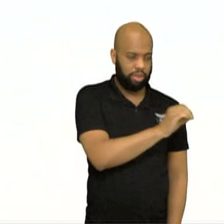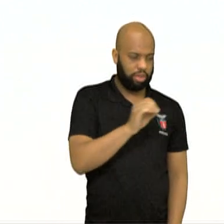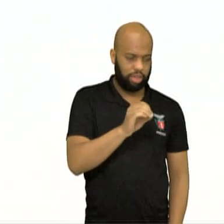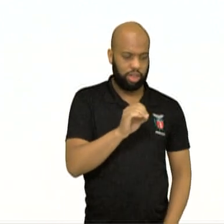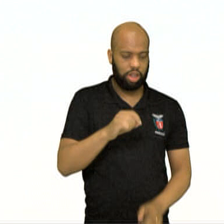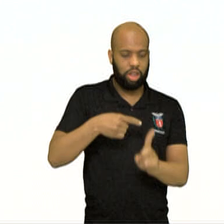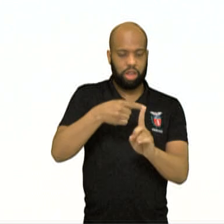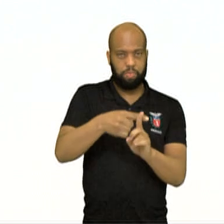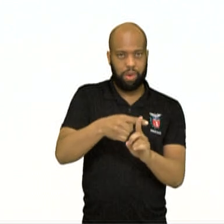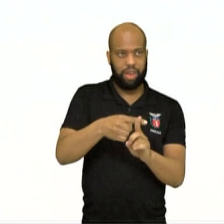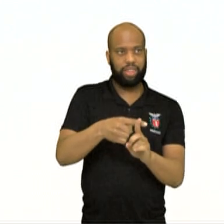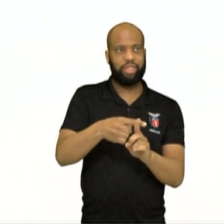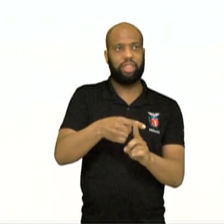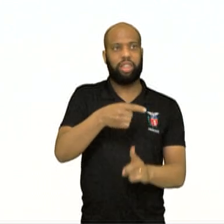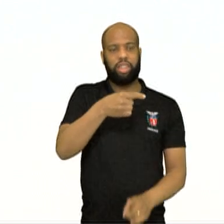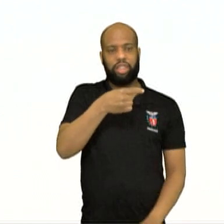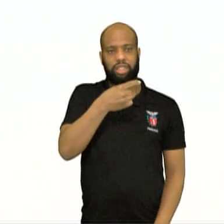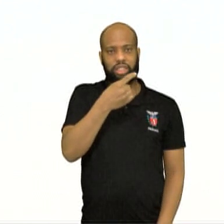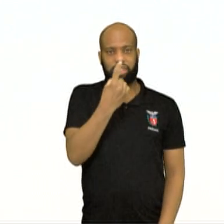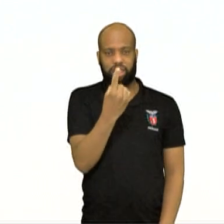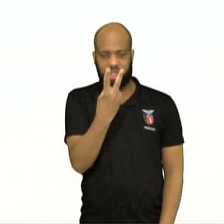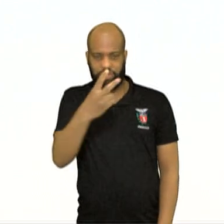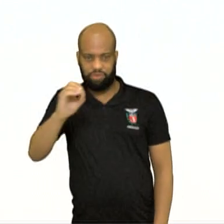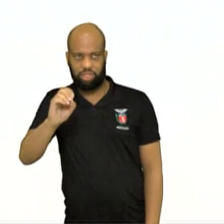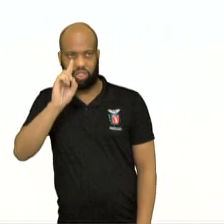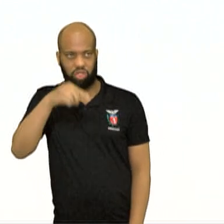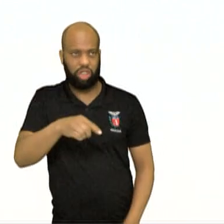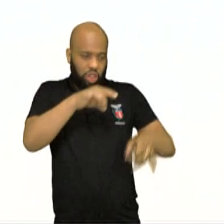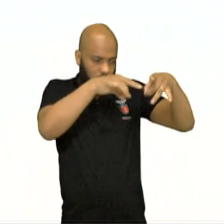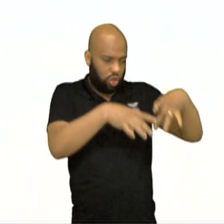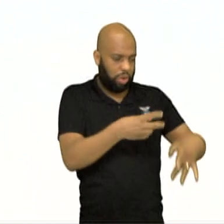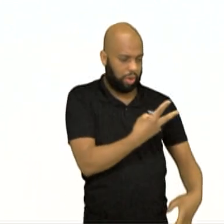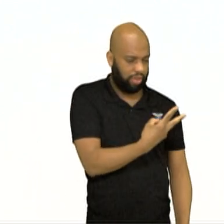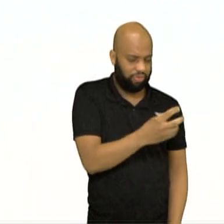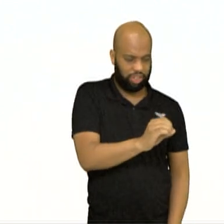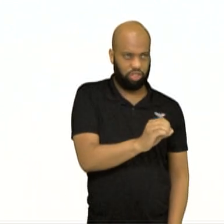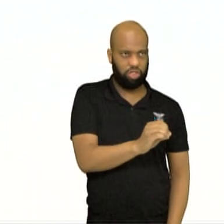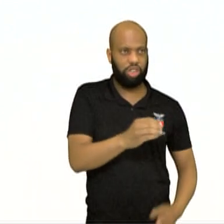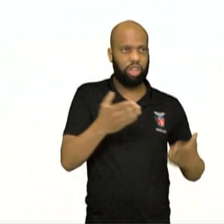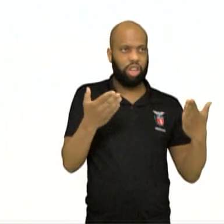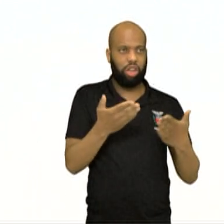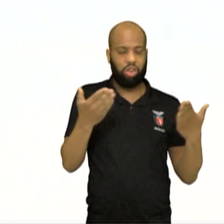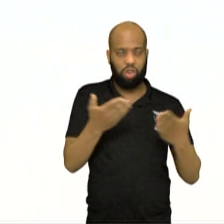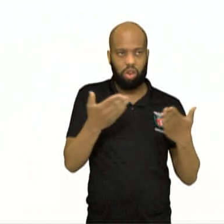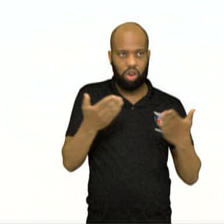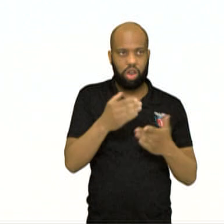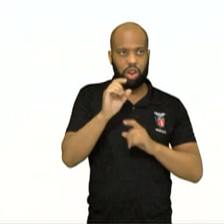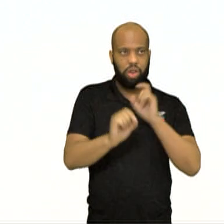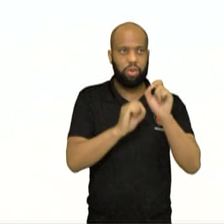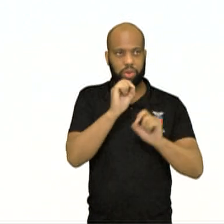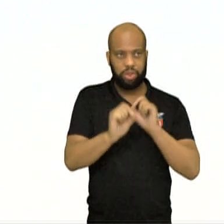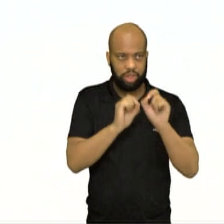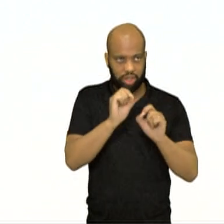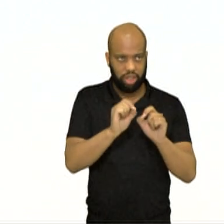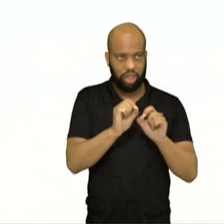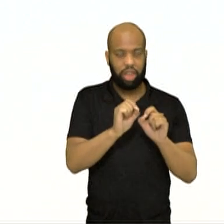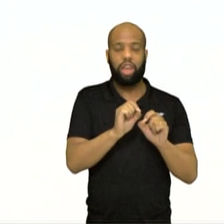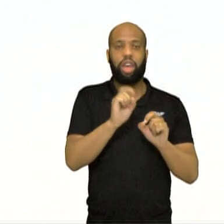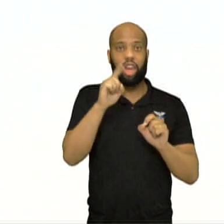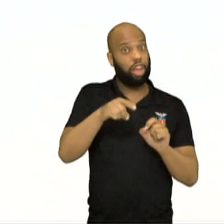120, 20x. Vou tirar 100, tenho 120, fiquei com 20. 20 o quê?